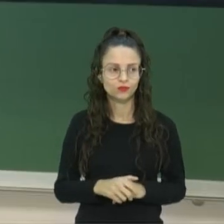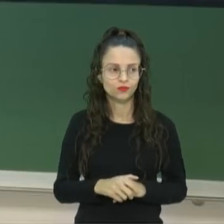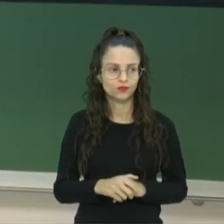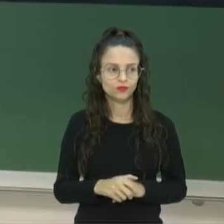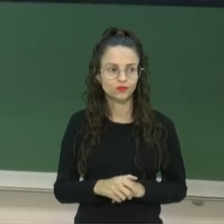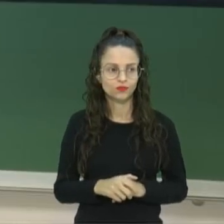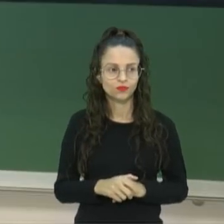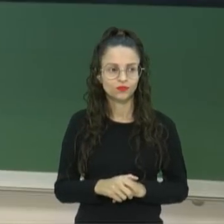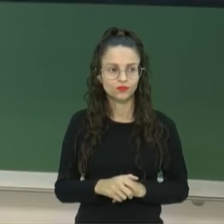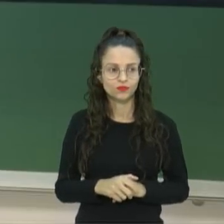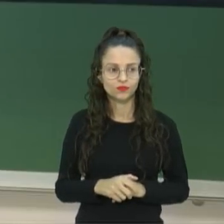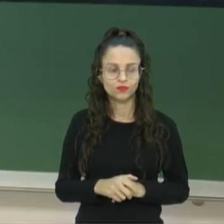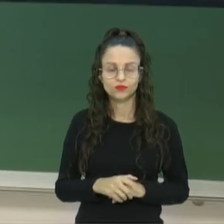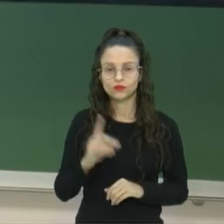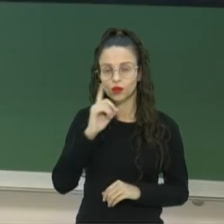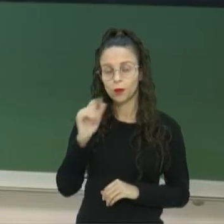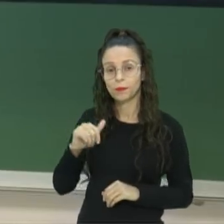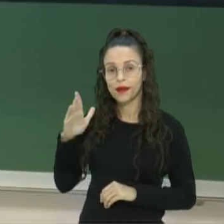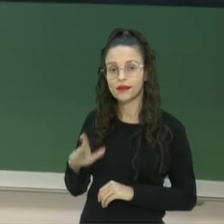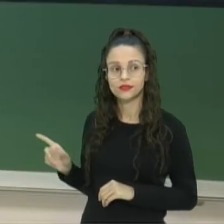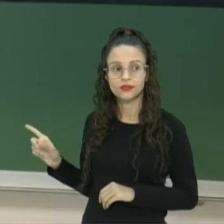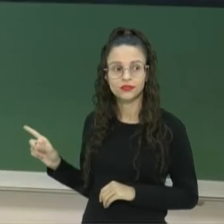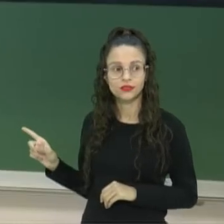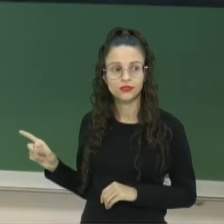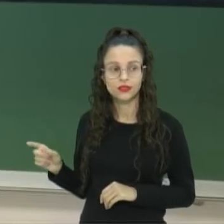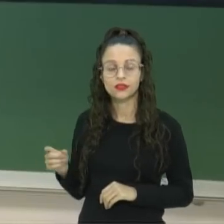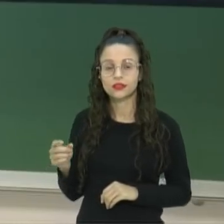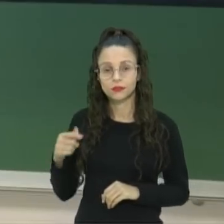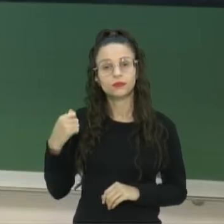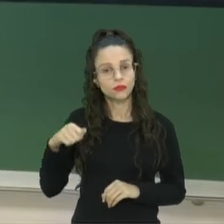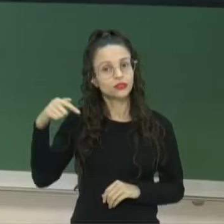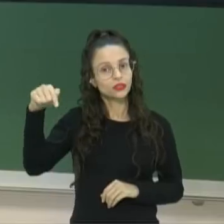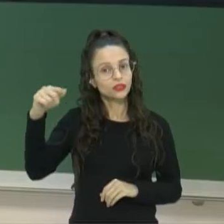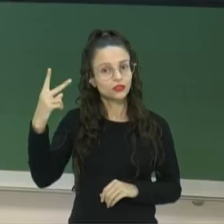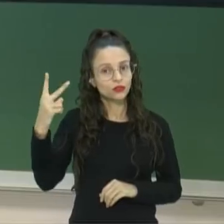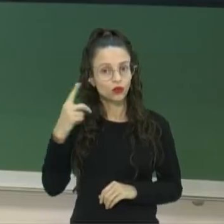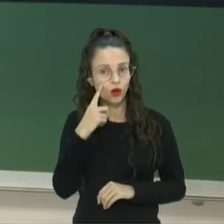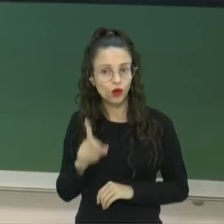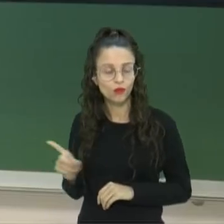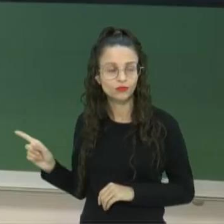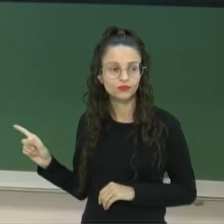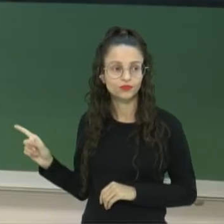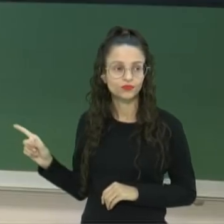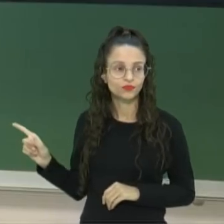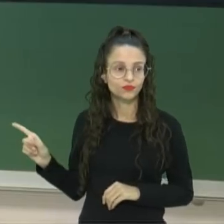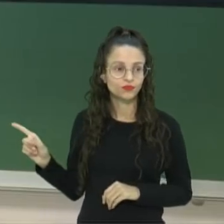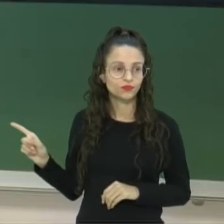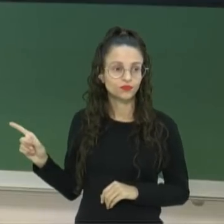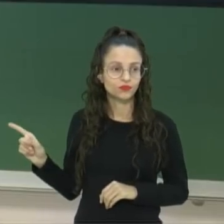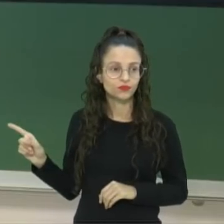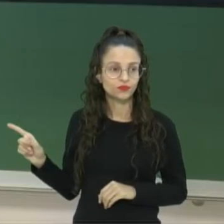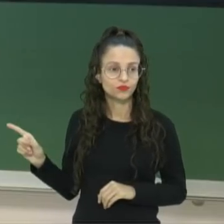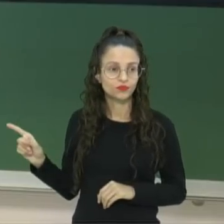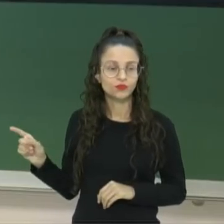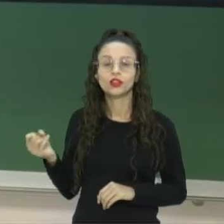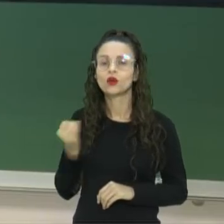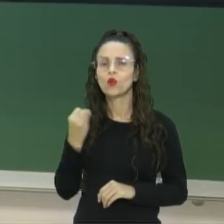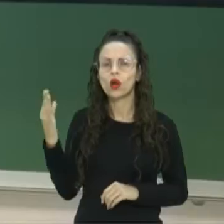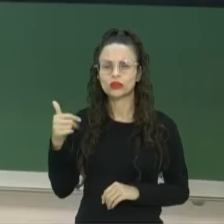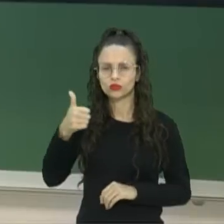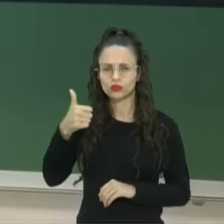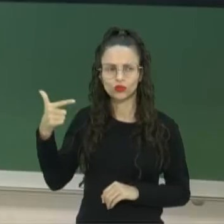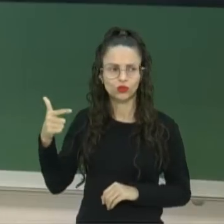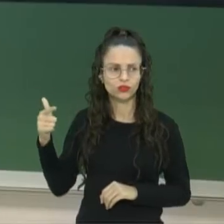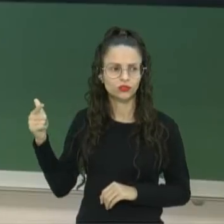80. 84 passou. Vai ter que ser esse 72 aqui, ó. 72 até aqui, quantos 12